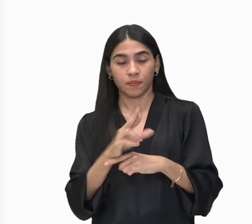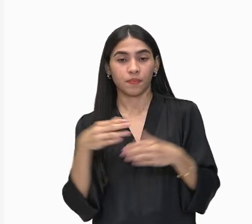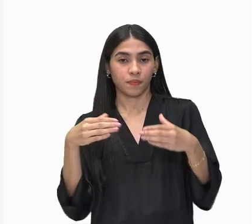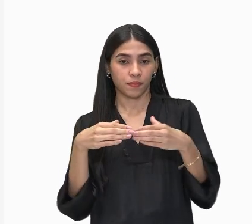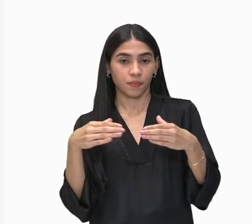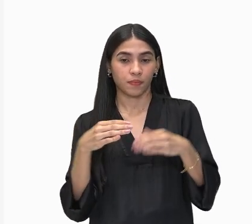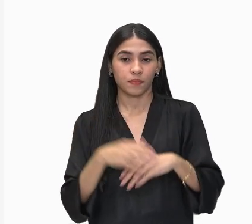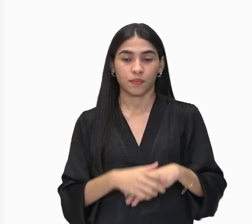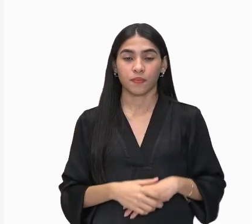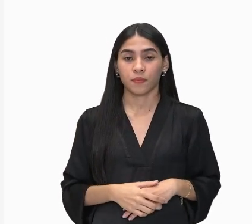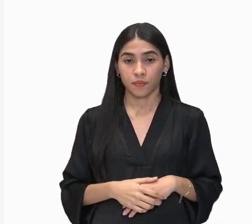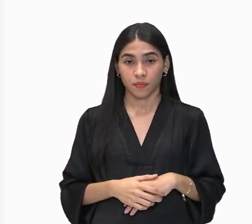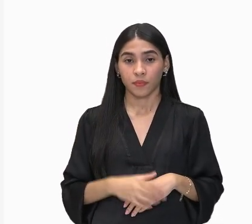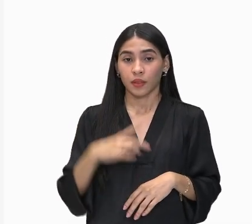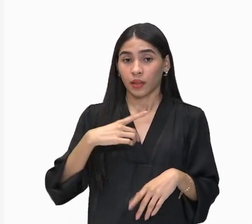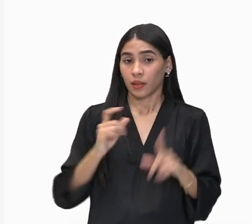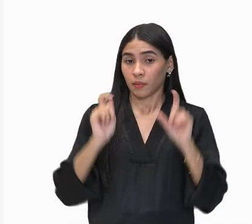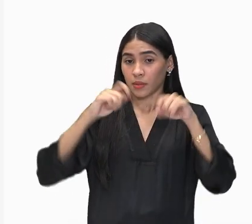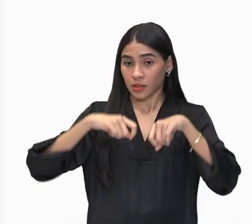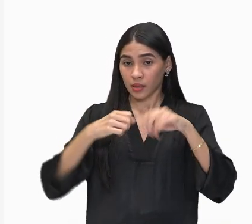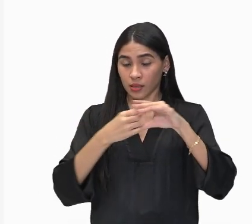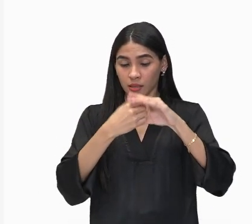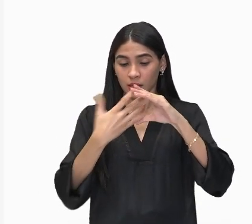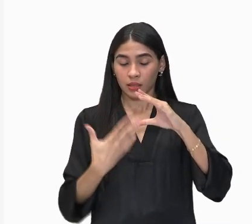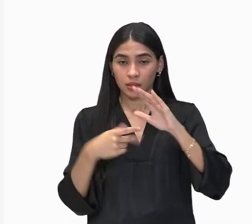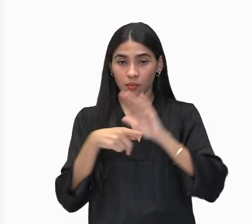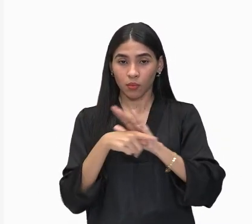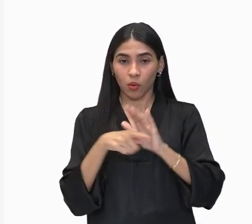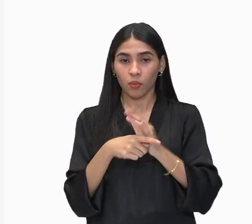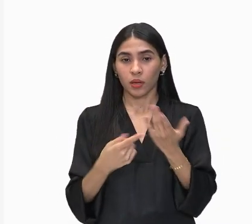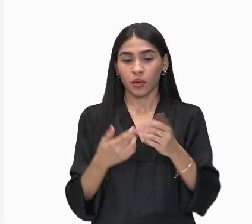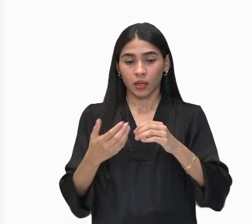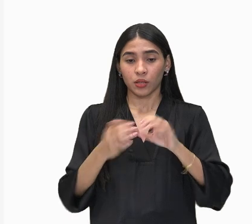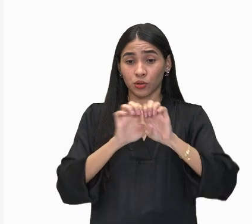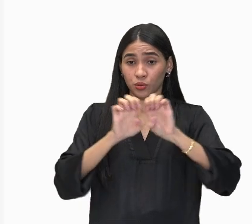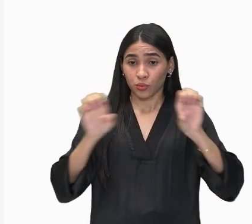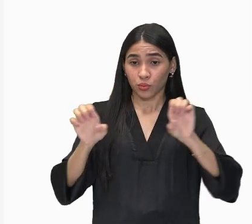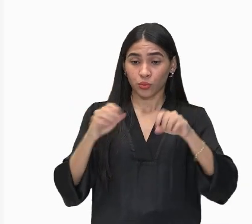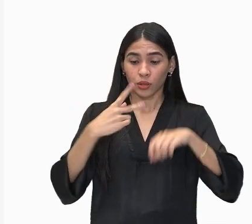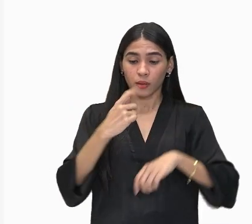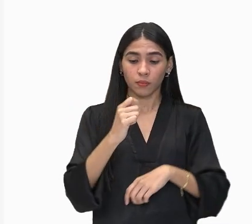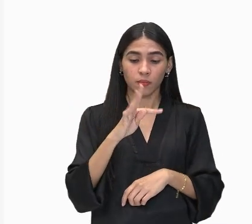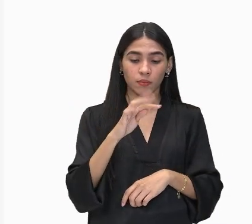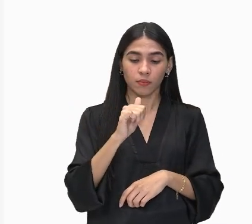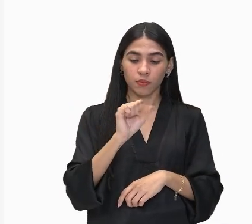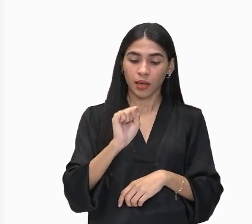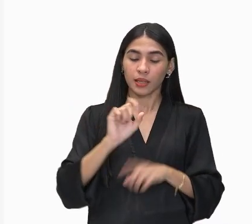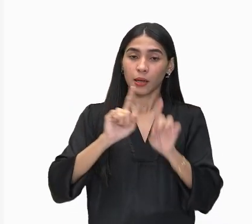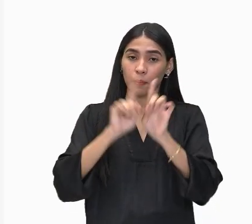grupo que possuem uma característica bem robusta, não só de pata, mas de corpo.